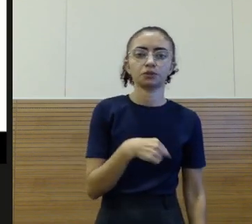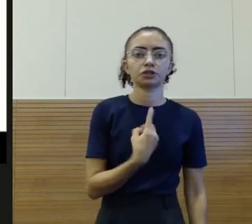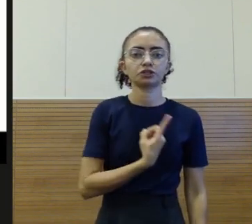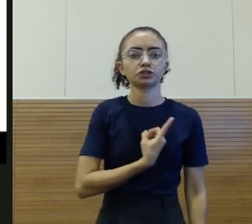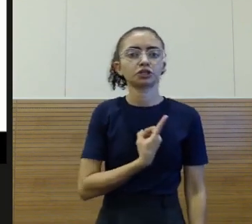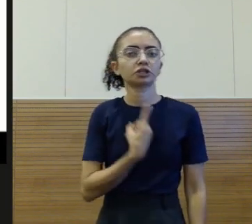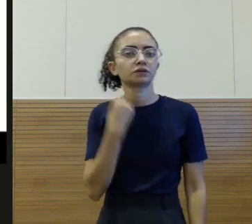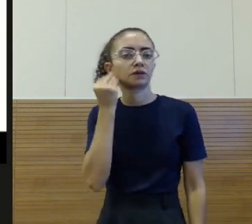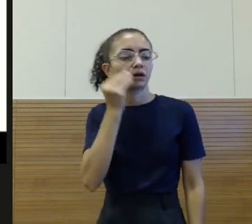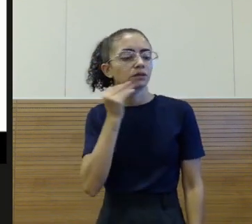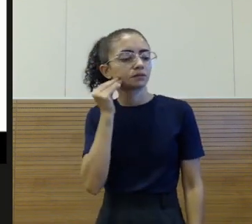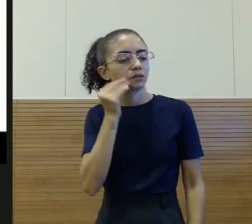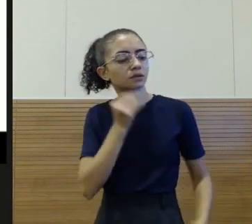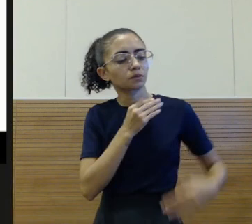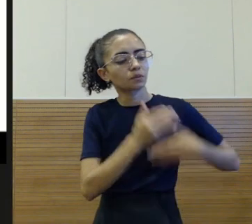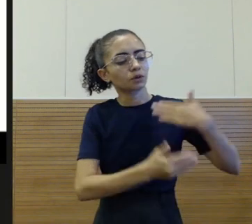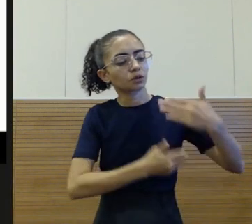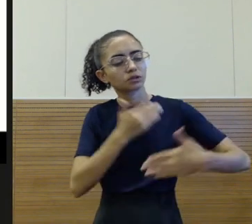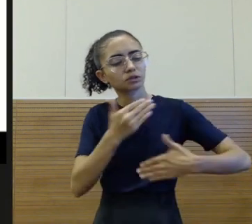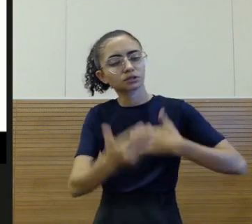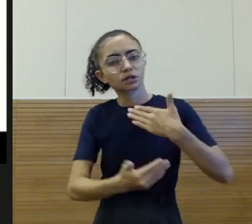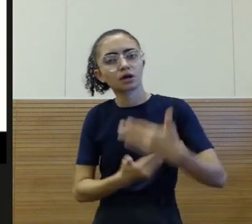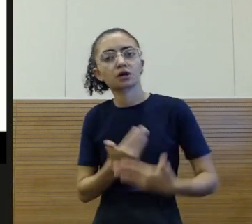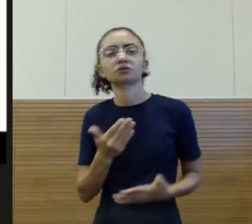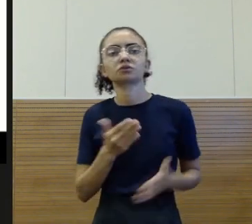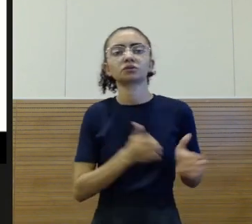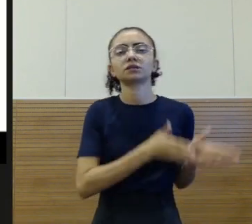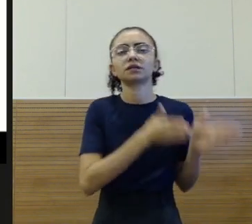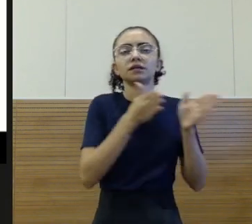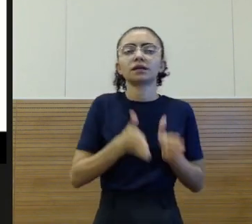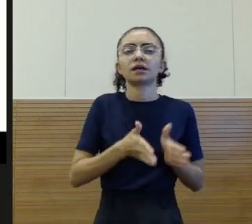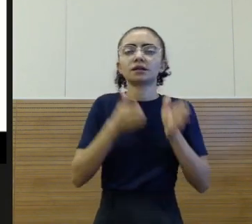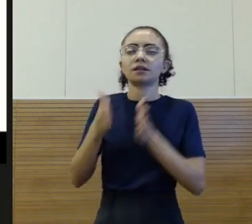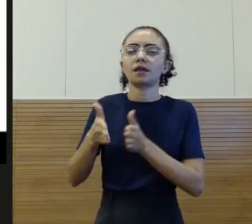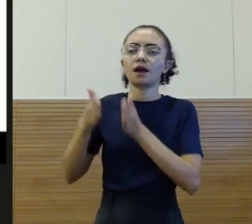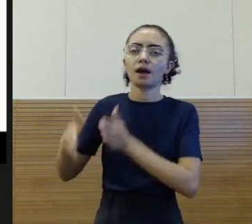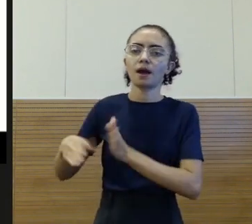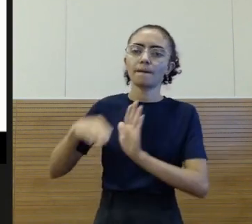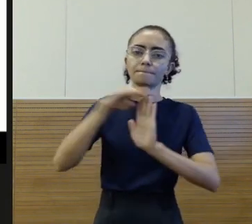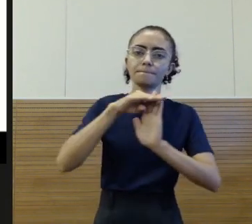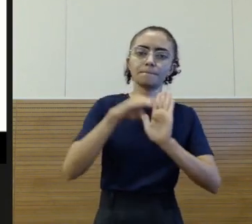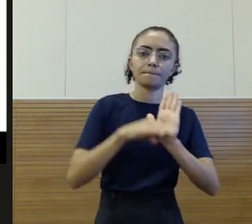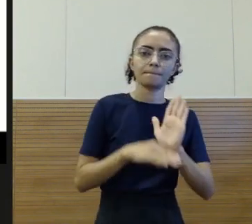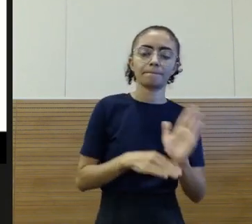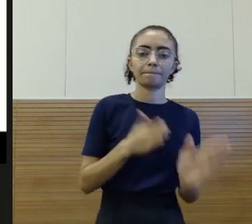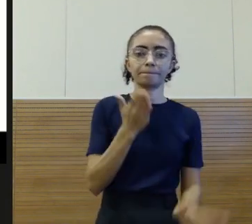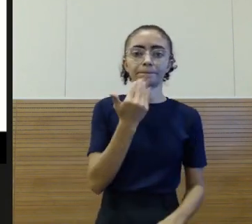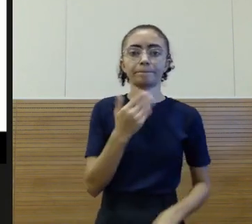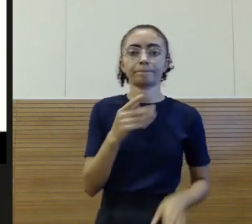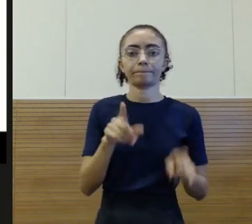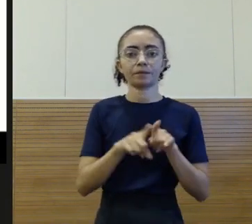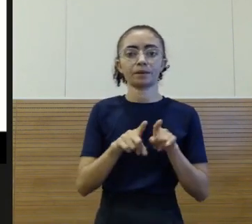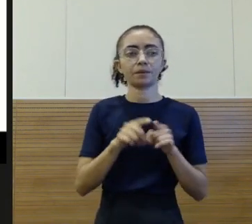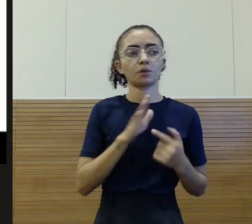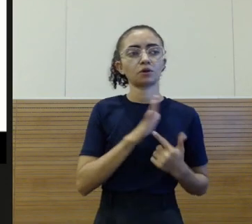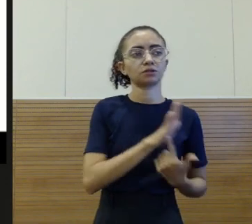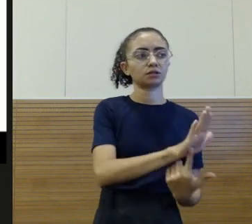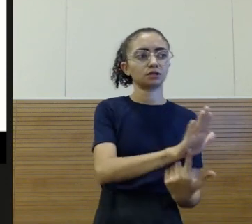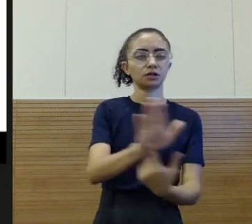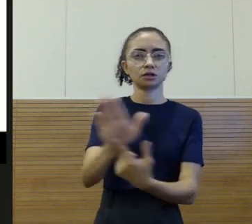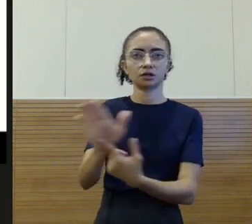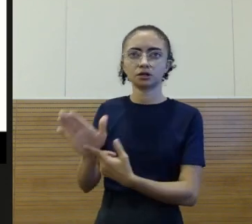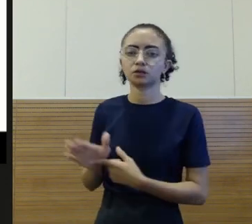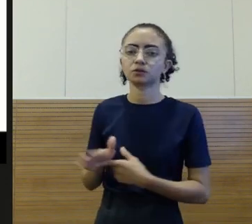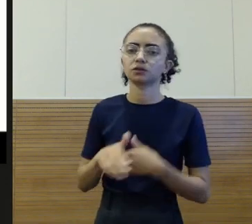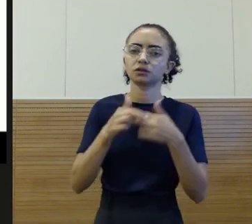diferentes processos e etapas dos guias alimentares e também criando evidências no âmbito paralelo dos processos. Acredito que, sem nenhuma